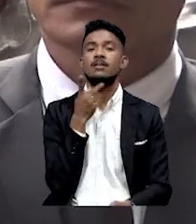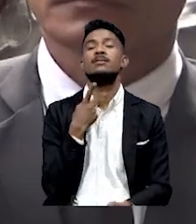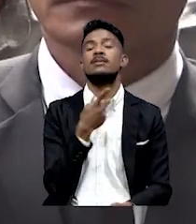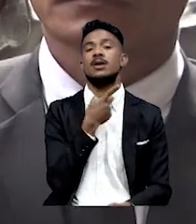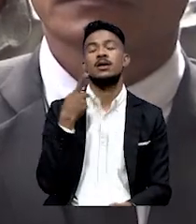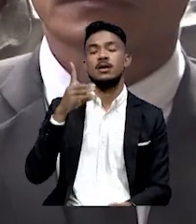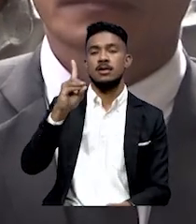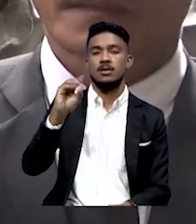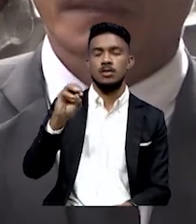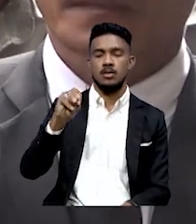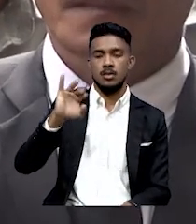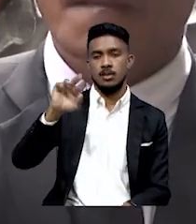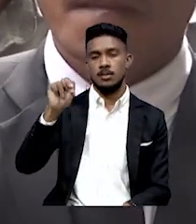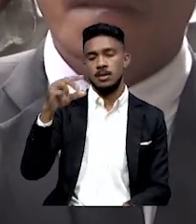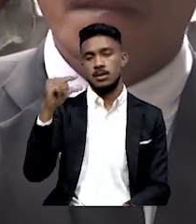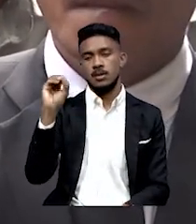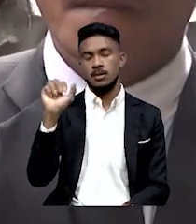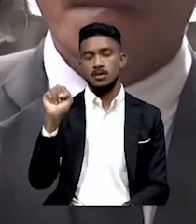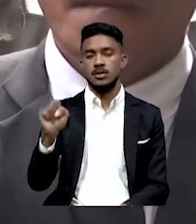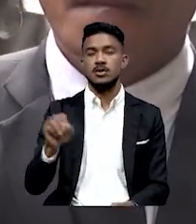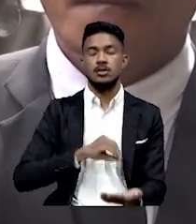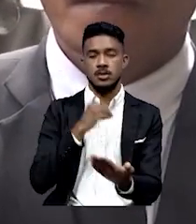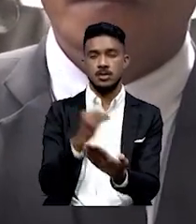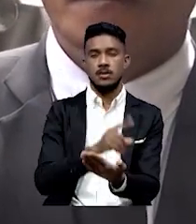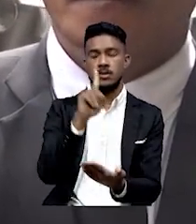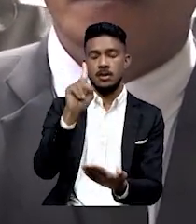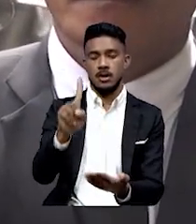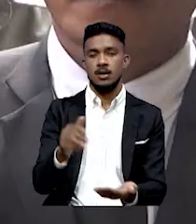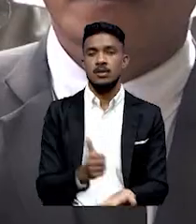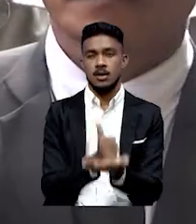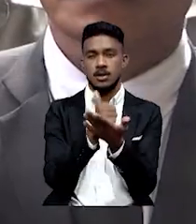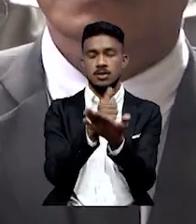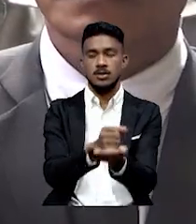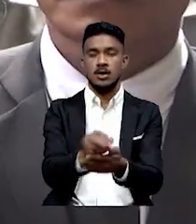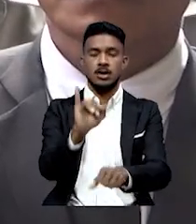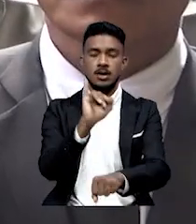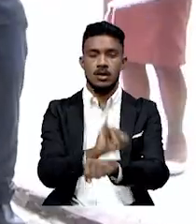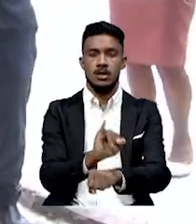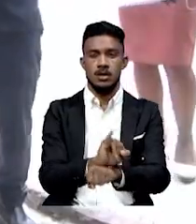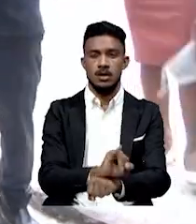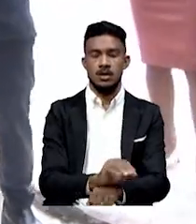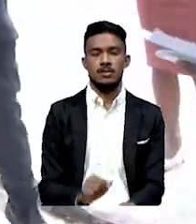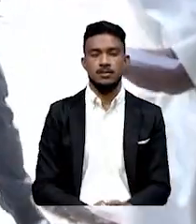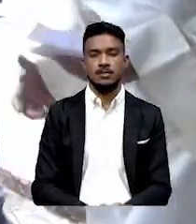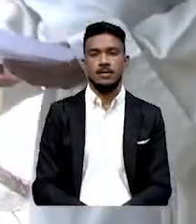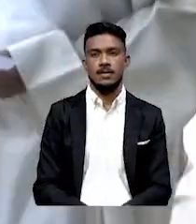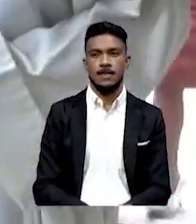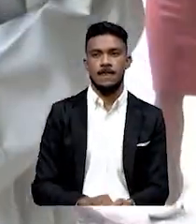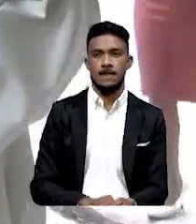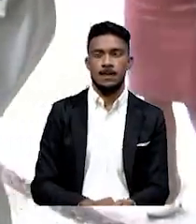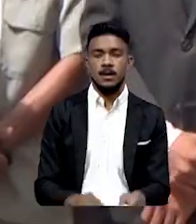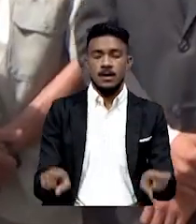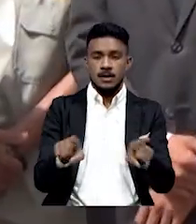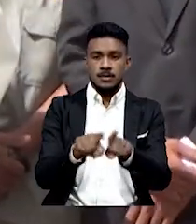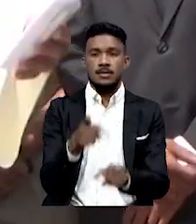O objetivo é facilita atividades cotidianas da paróquia, a nessa moça esse final. Reitor Senofa